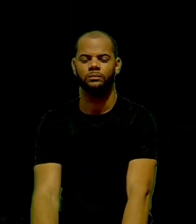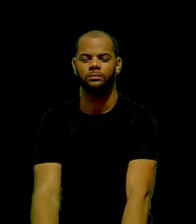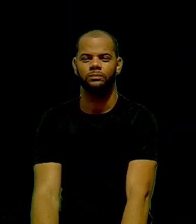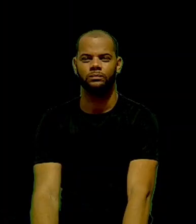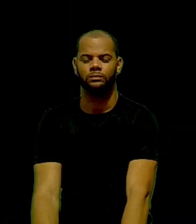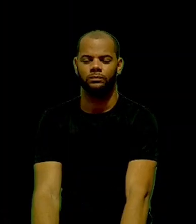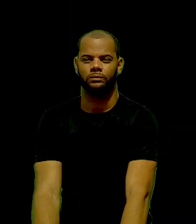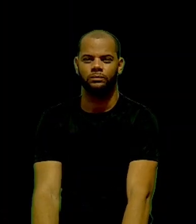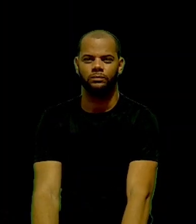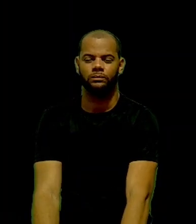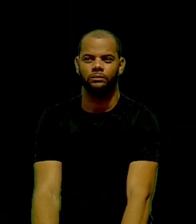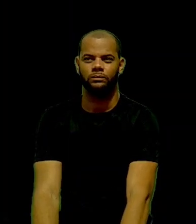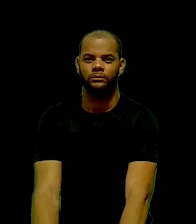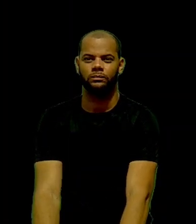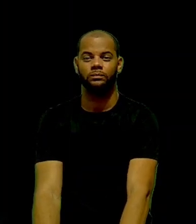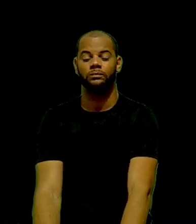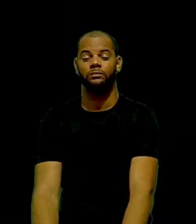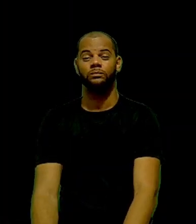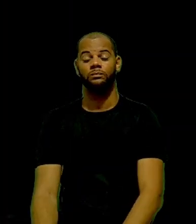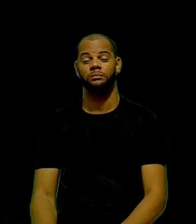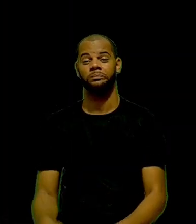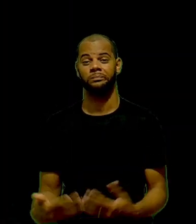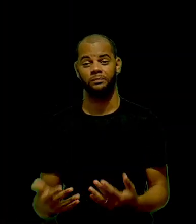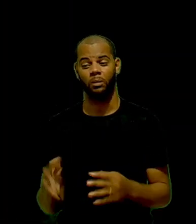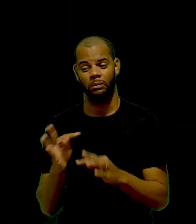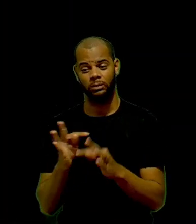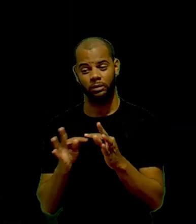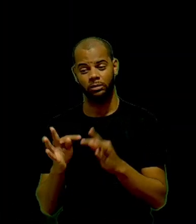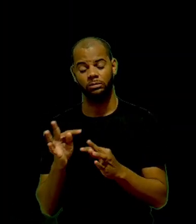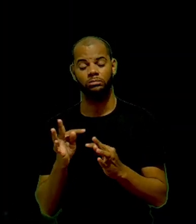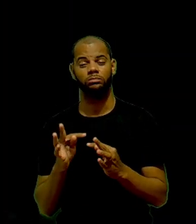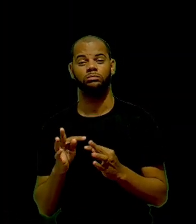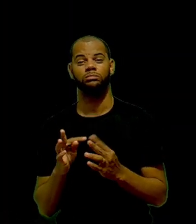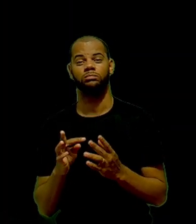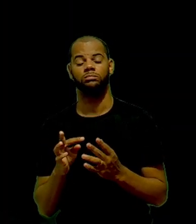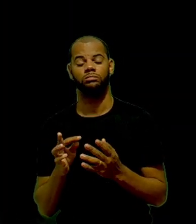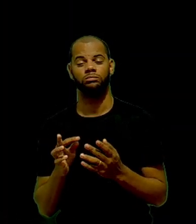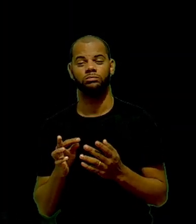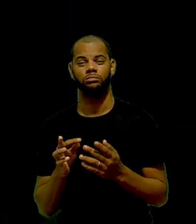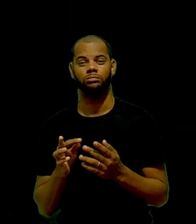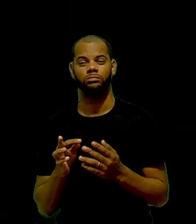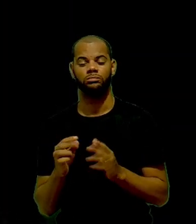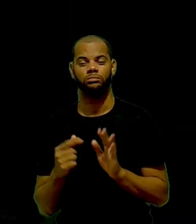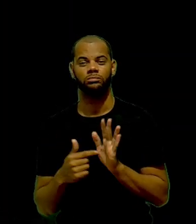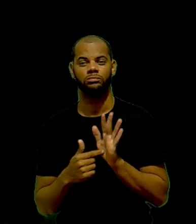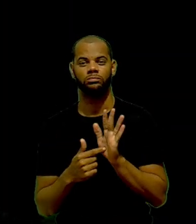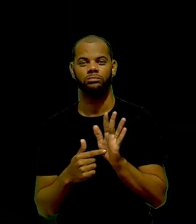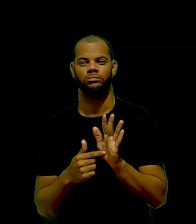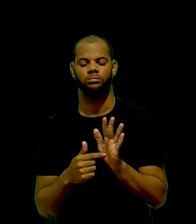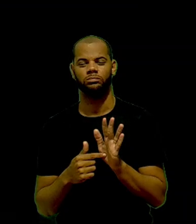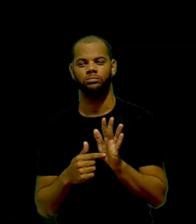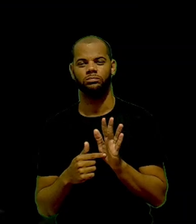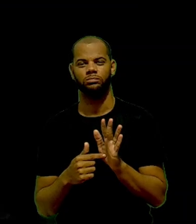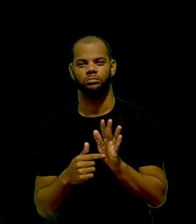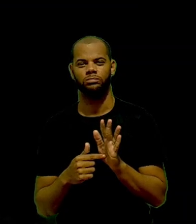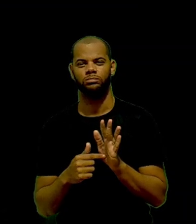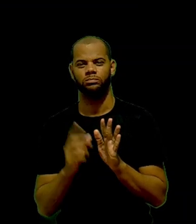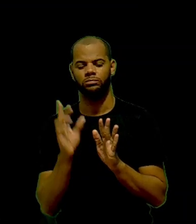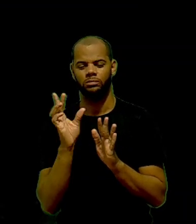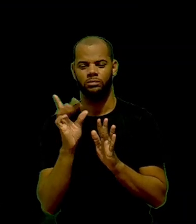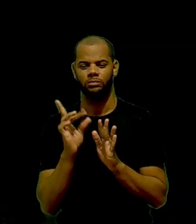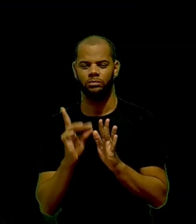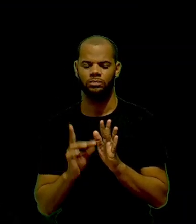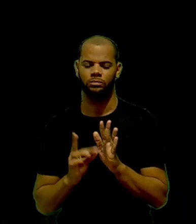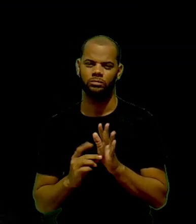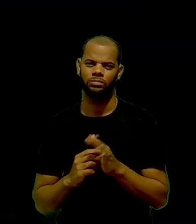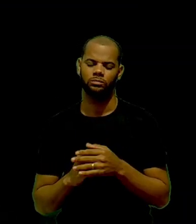meio sofisticado em termos de operação. Então, aqui eu trouxe para ver rapidamente os componentes desse